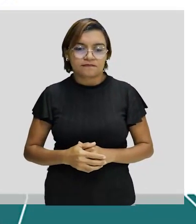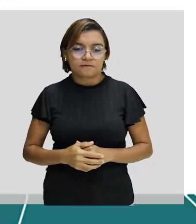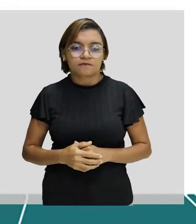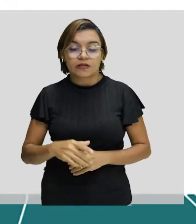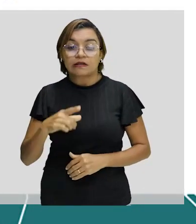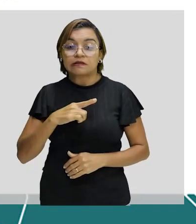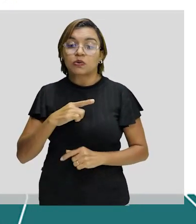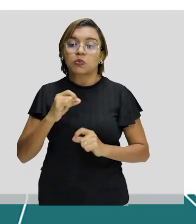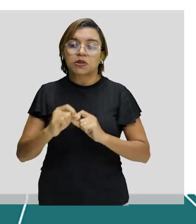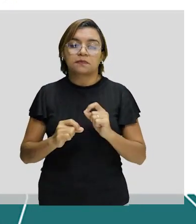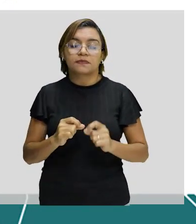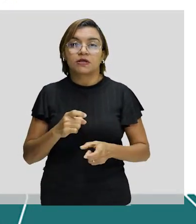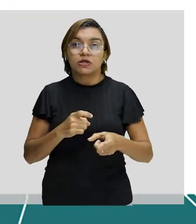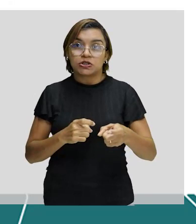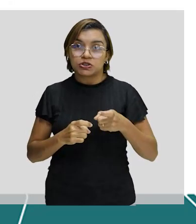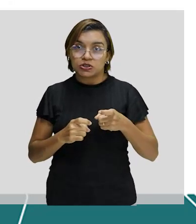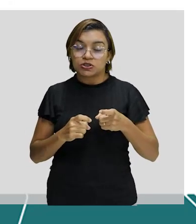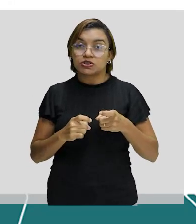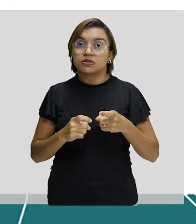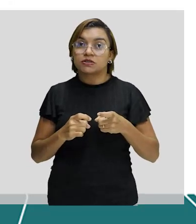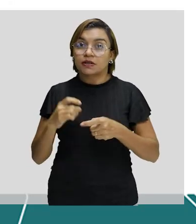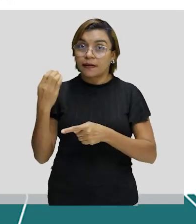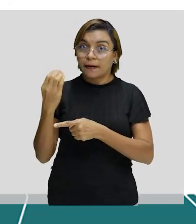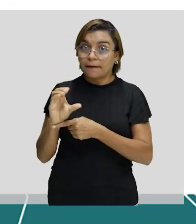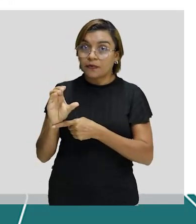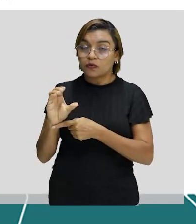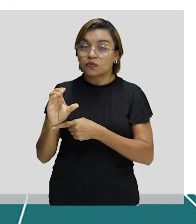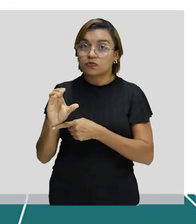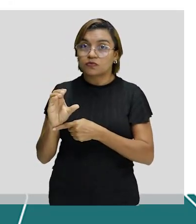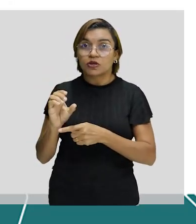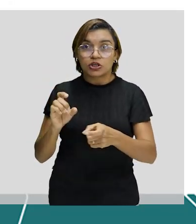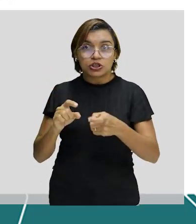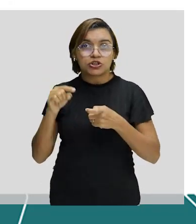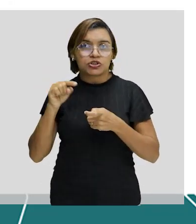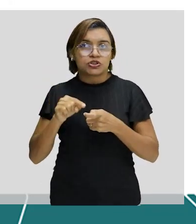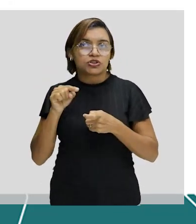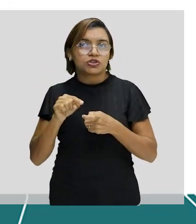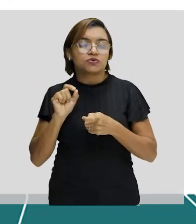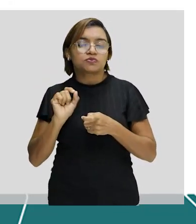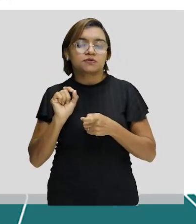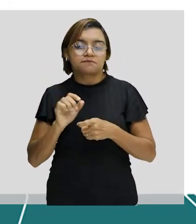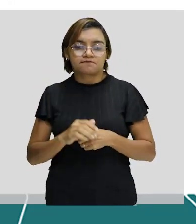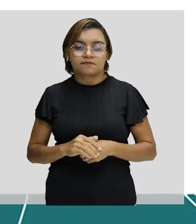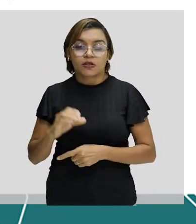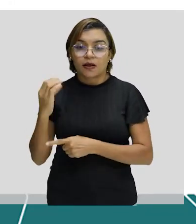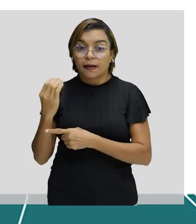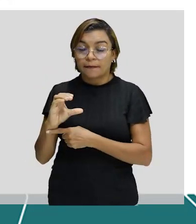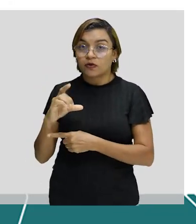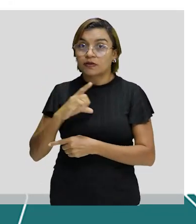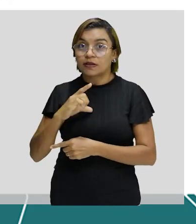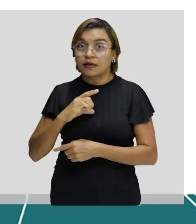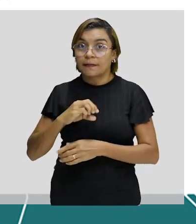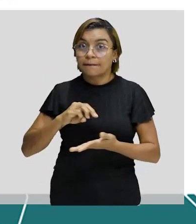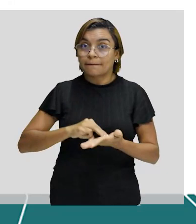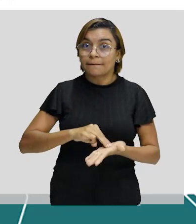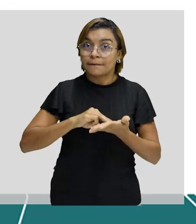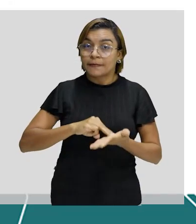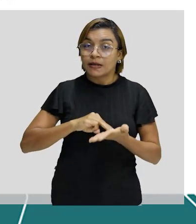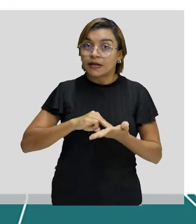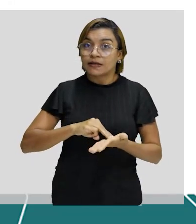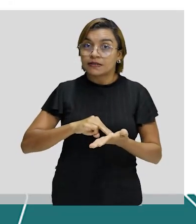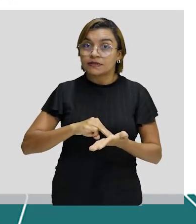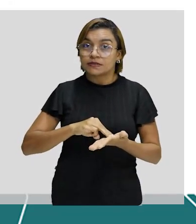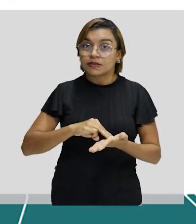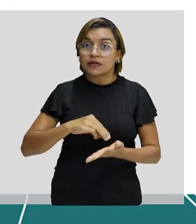nós temos X átomos de carbono. Esse X, né, o carbono ele tem massa equivalente